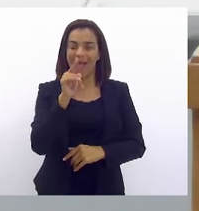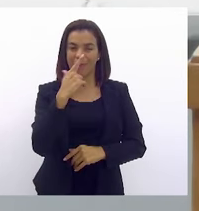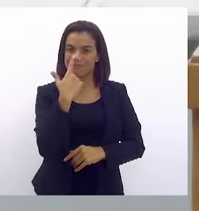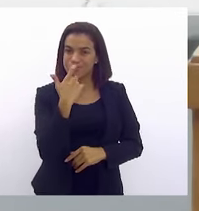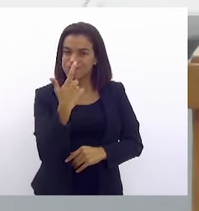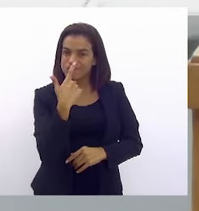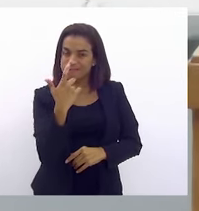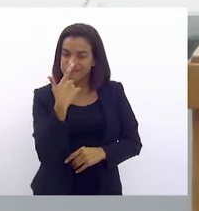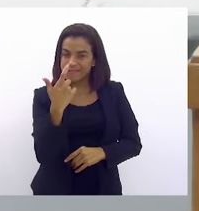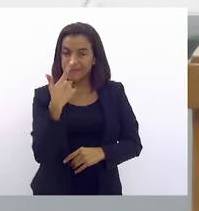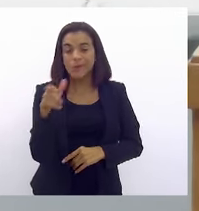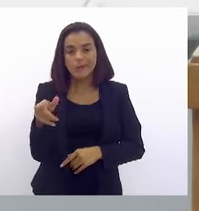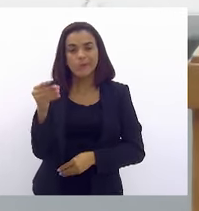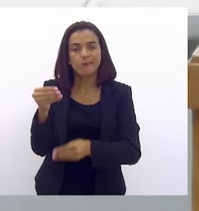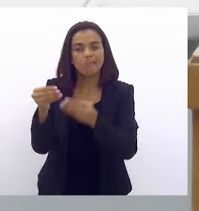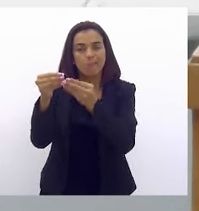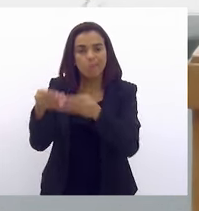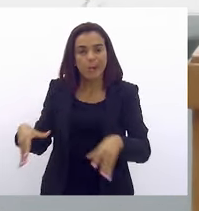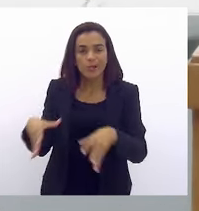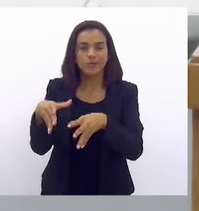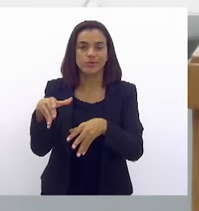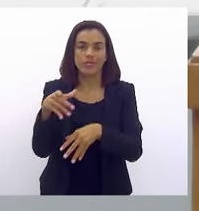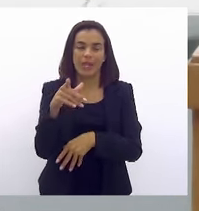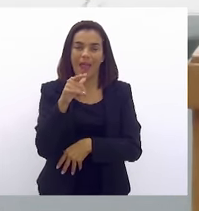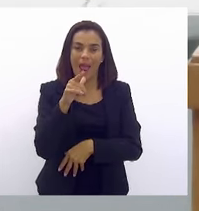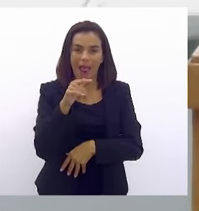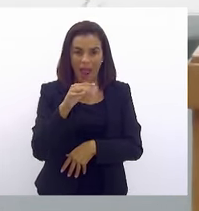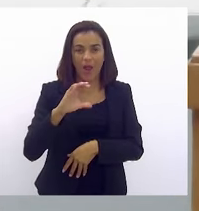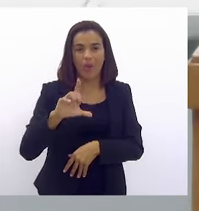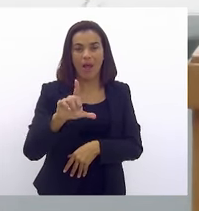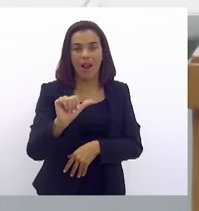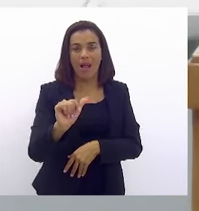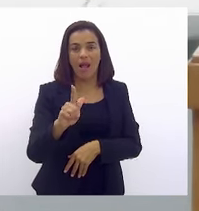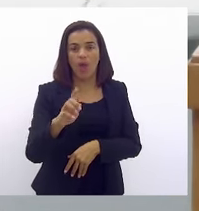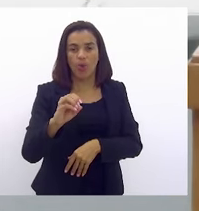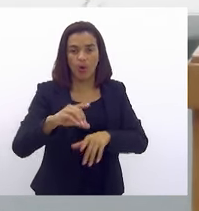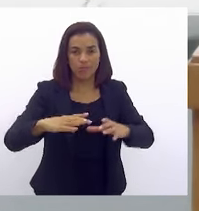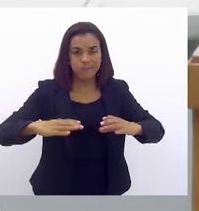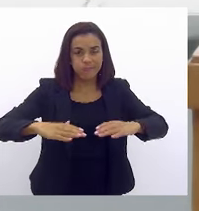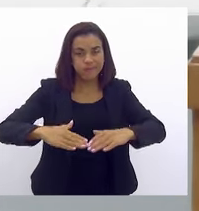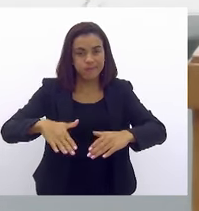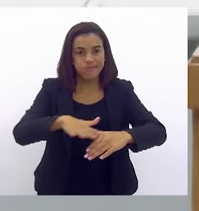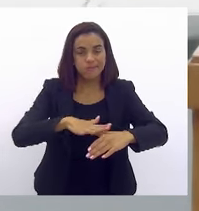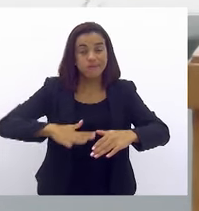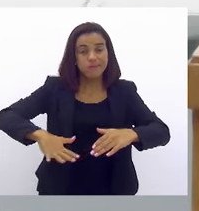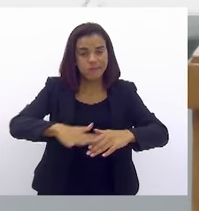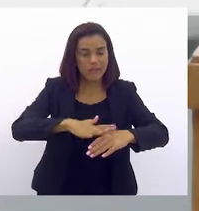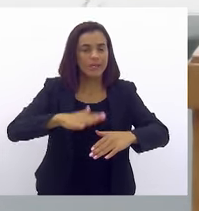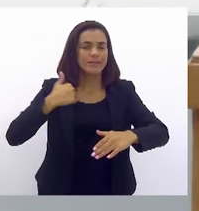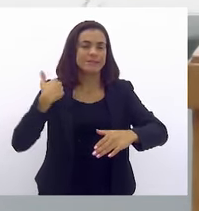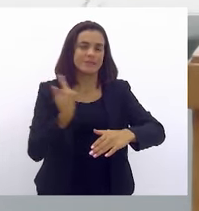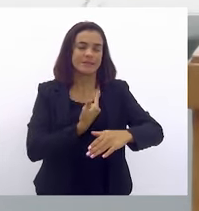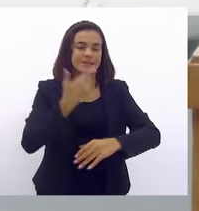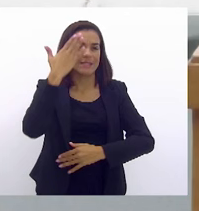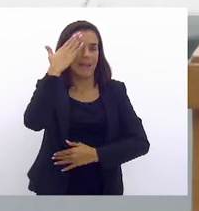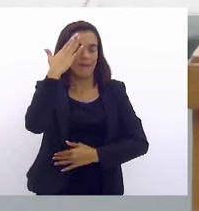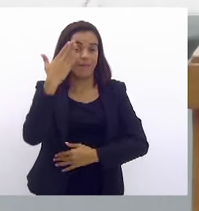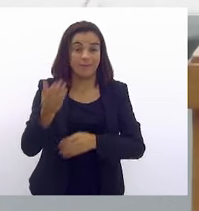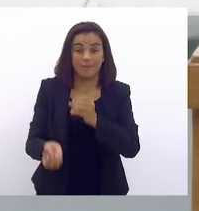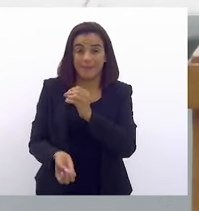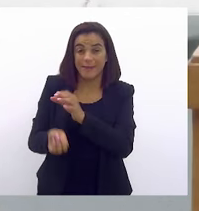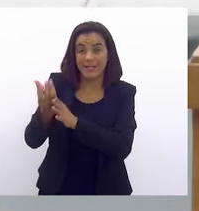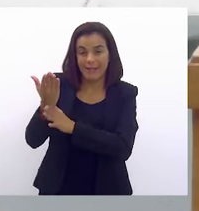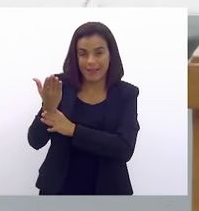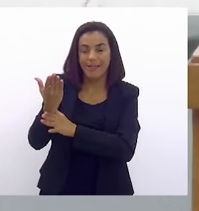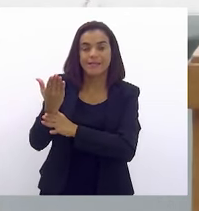prejudica nossas lagoas, prejudica o nosso meio ambiente, né? Nós sabemos, né, que a partir da criação,